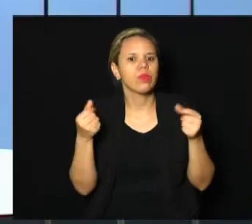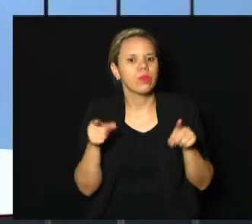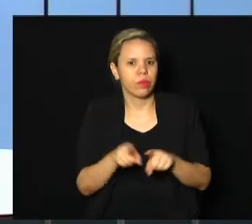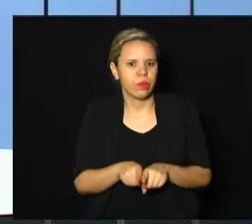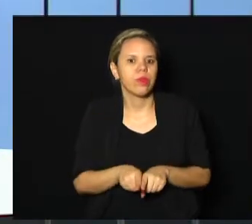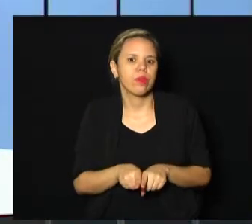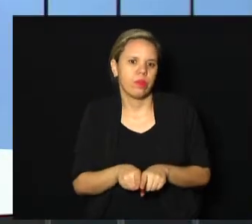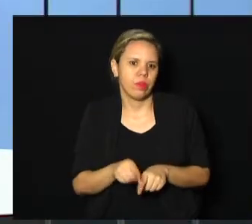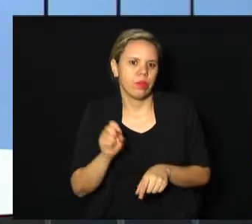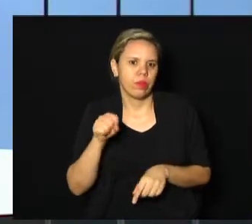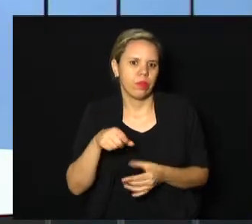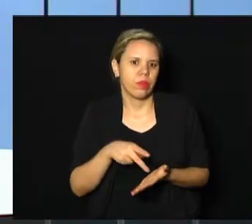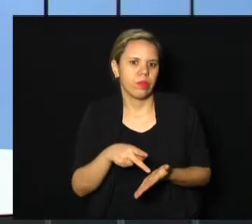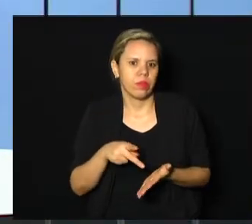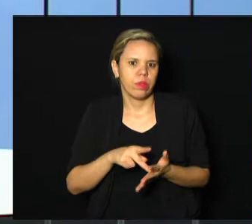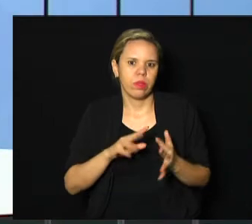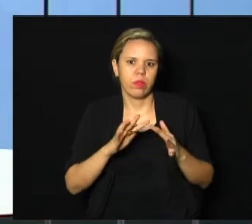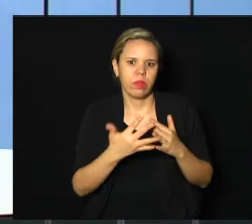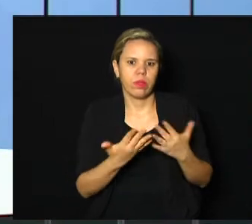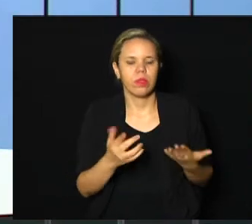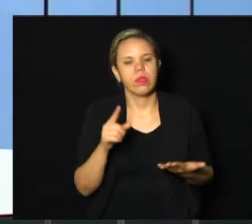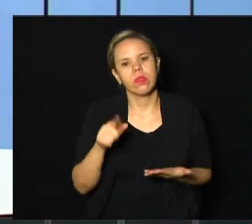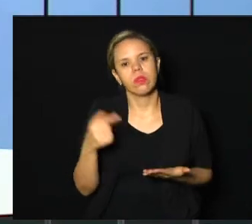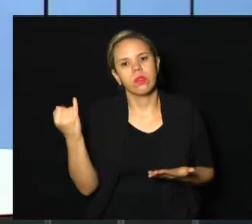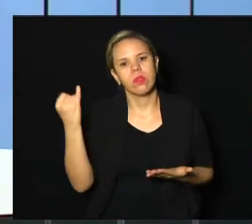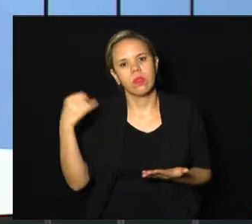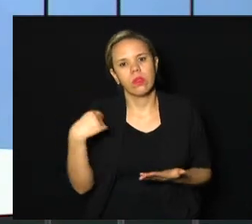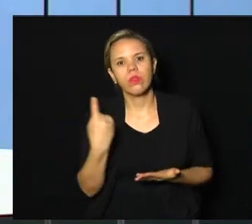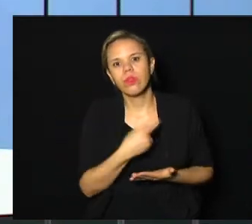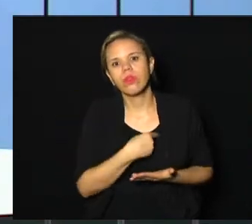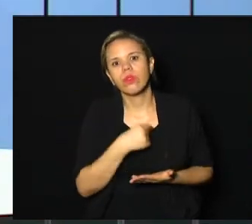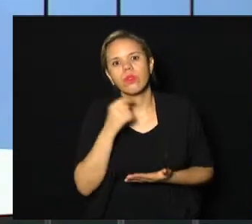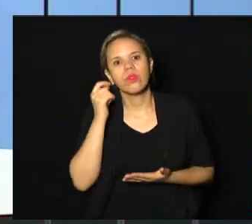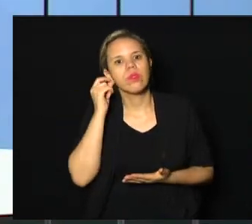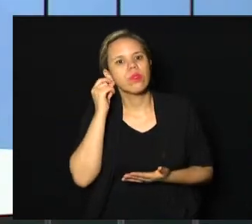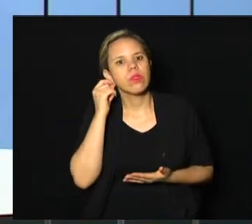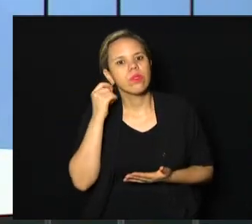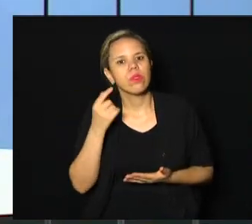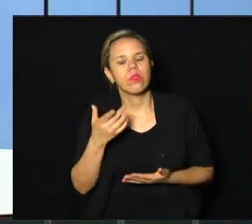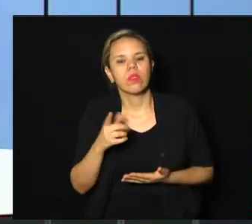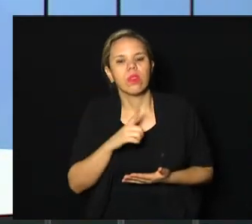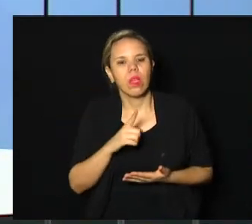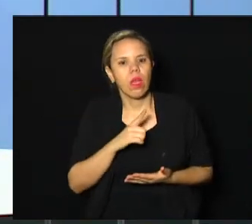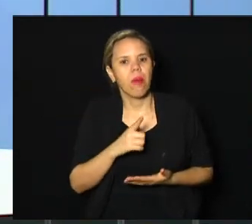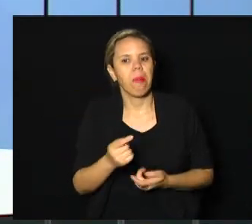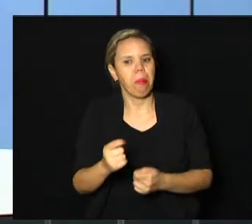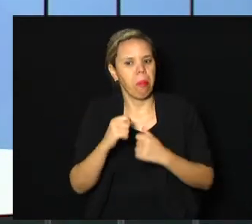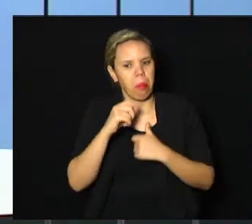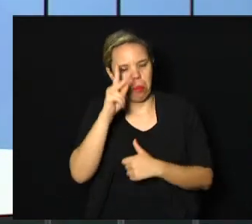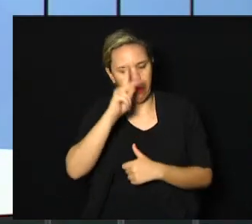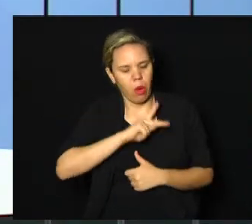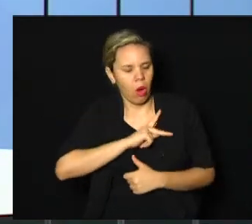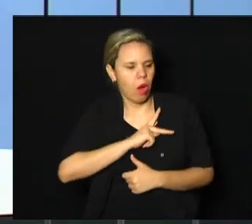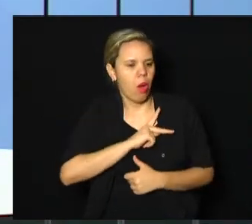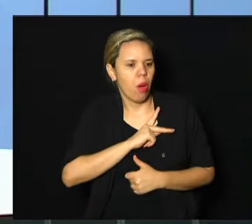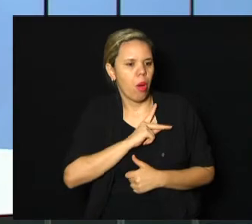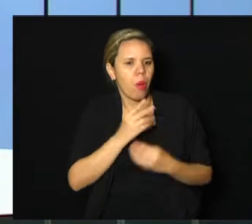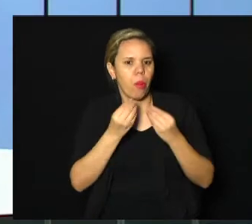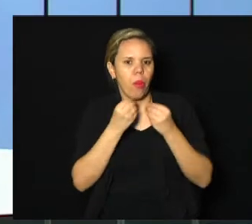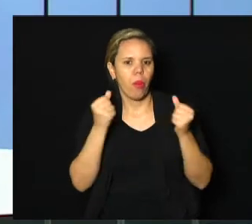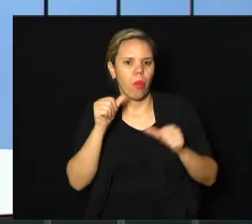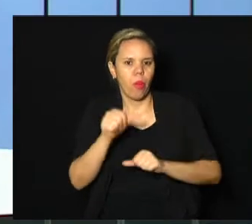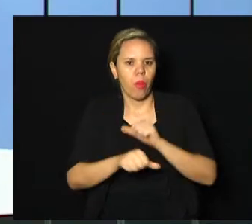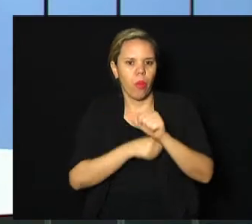também, né, doutor? Eu acho que a quarentena também trouxe essa importância para a gente, né? Da gente se dar qualidade, né? E as pessoas têm que começar a